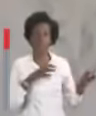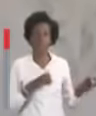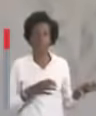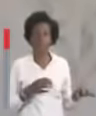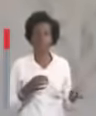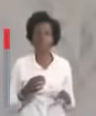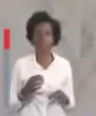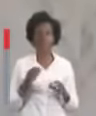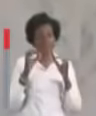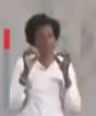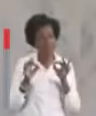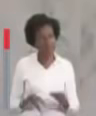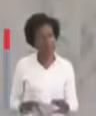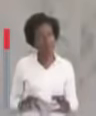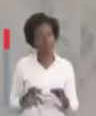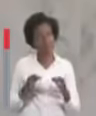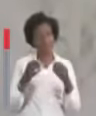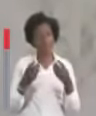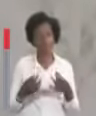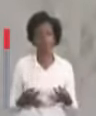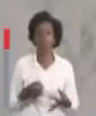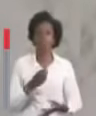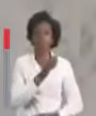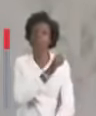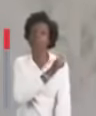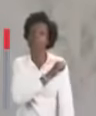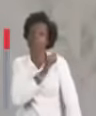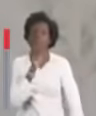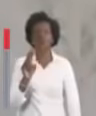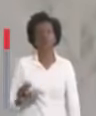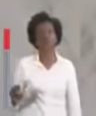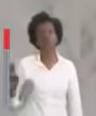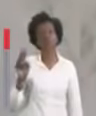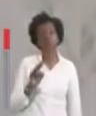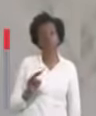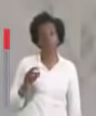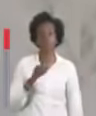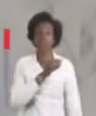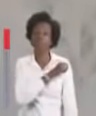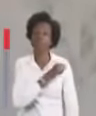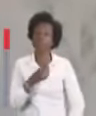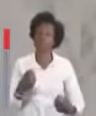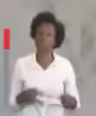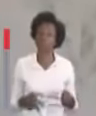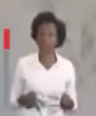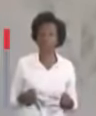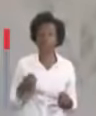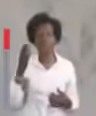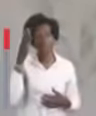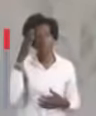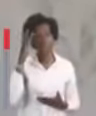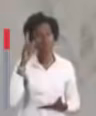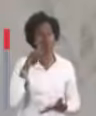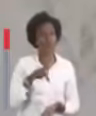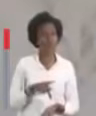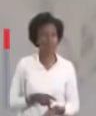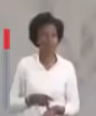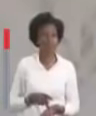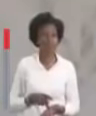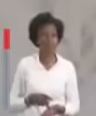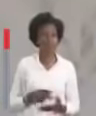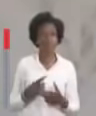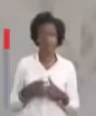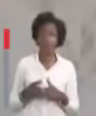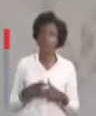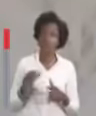informasse corretamente os alunos as Universidades que os alunos tivessem acesso a real informação do